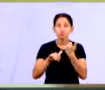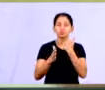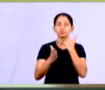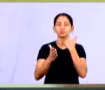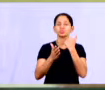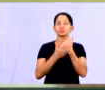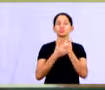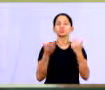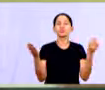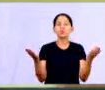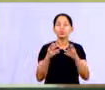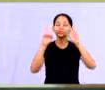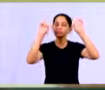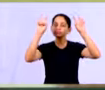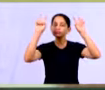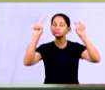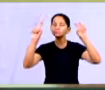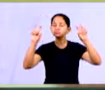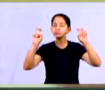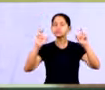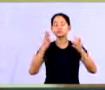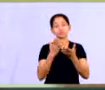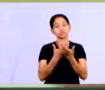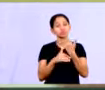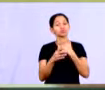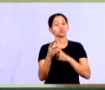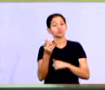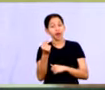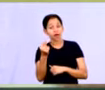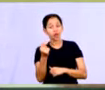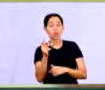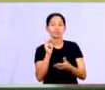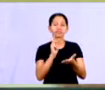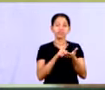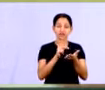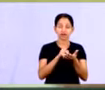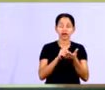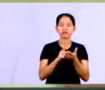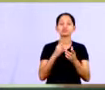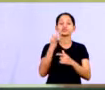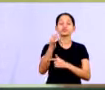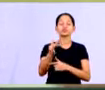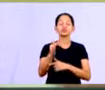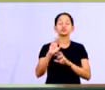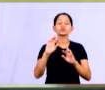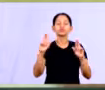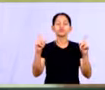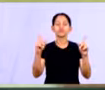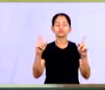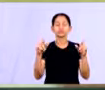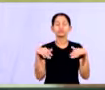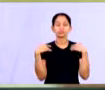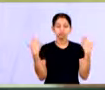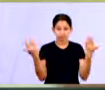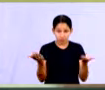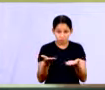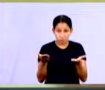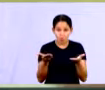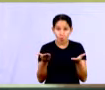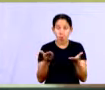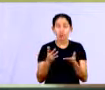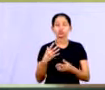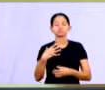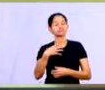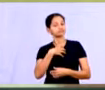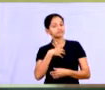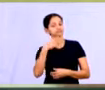discutir temas muito relevantes, vamos falar do valor presente líquido, vamos discutir o valor futuro líquido e para mim a forma